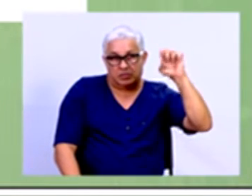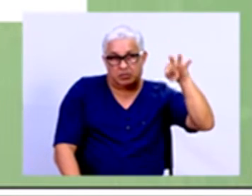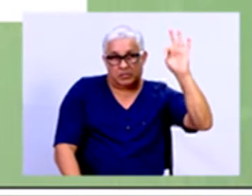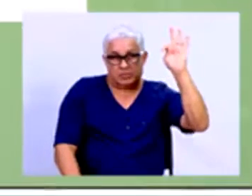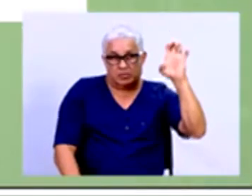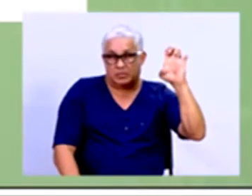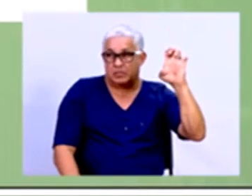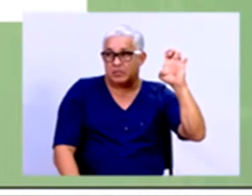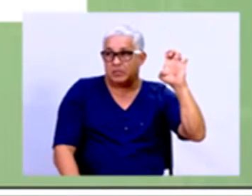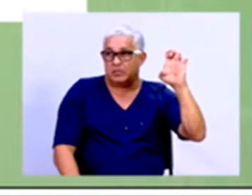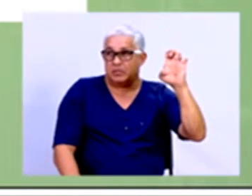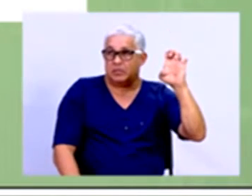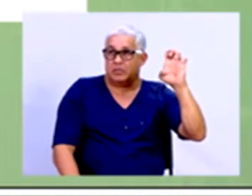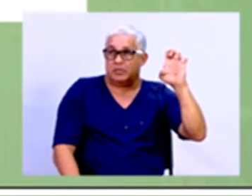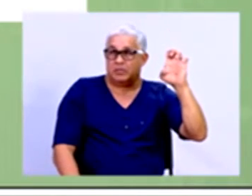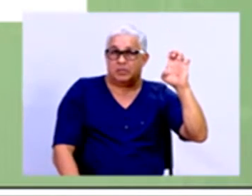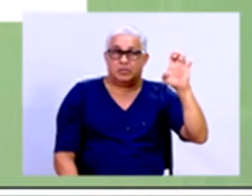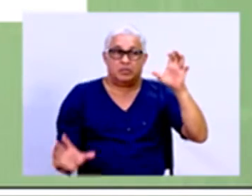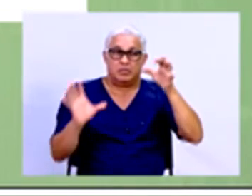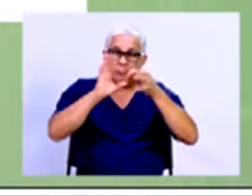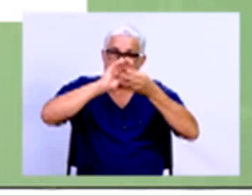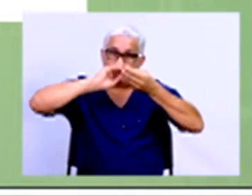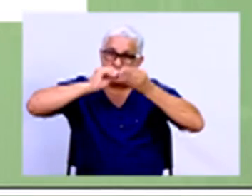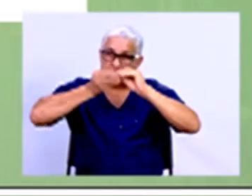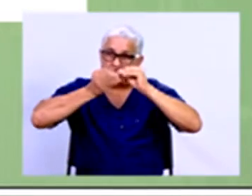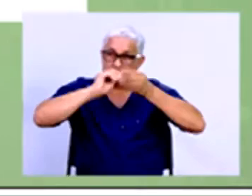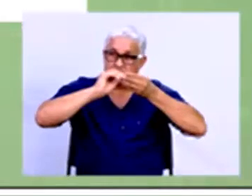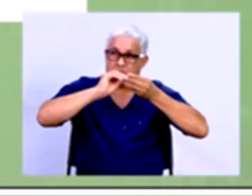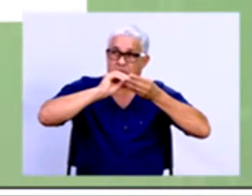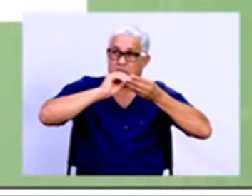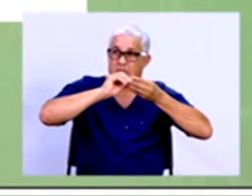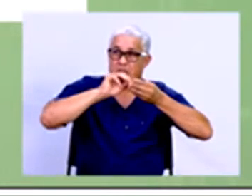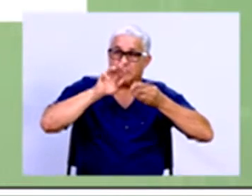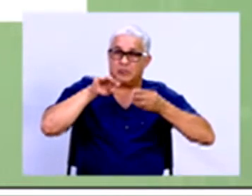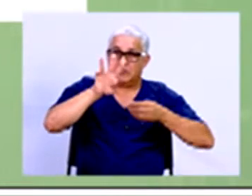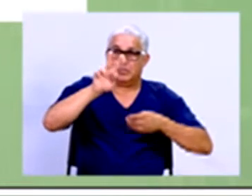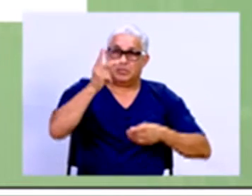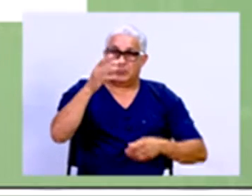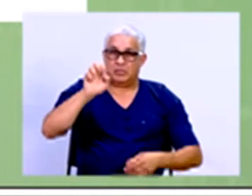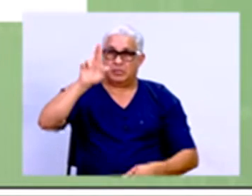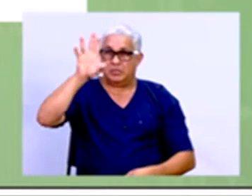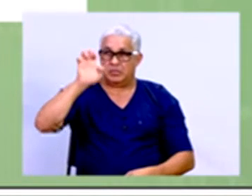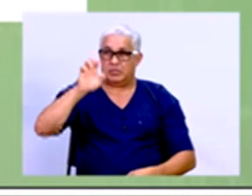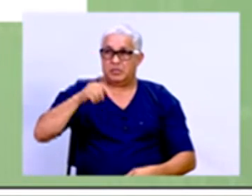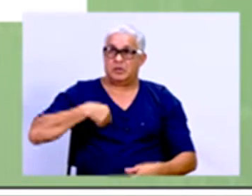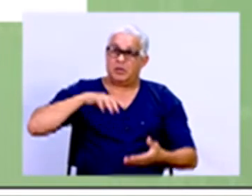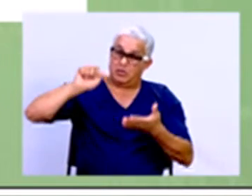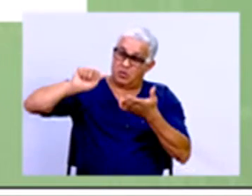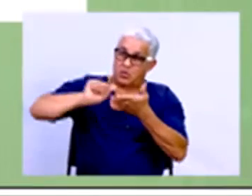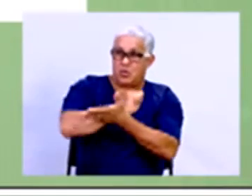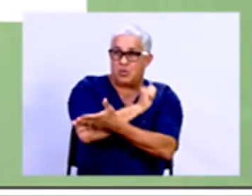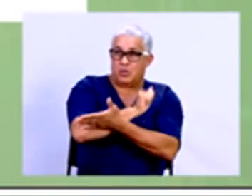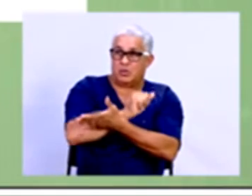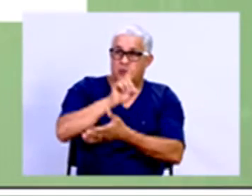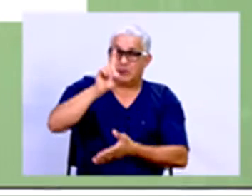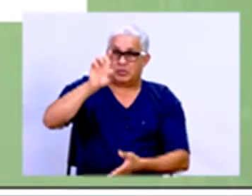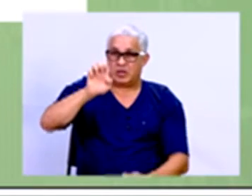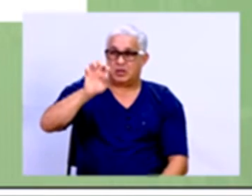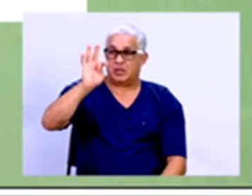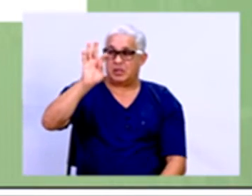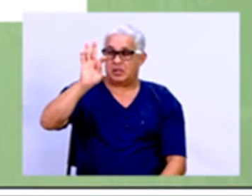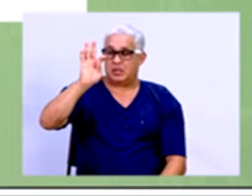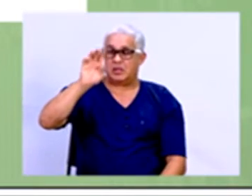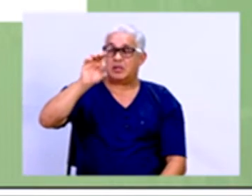aqui, faço a conexão com o meu banco de dados através desse comando, né? E faço um delete aqui, padrão once, delete from